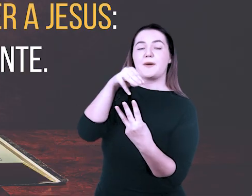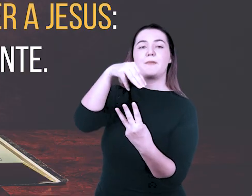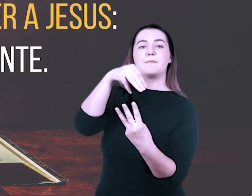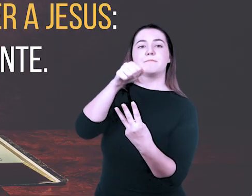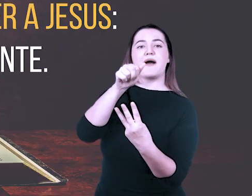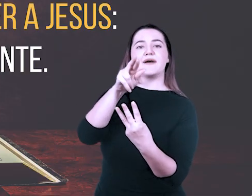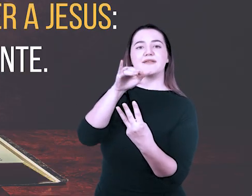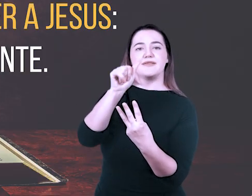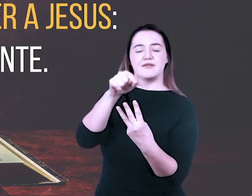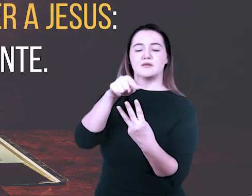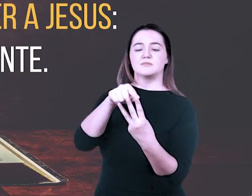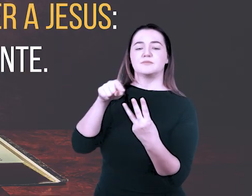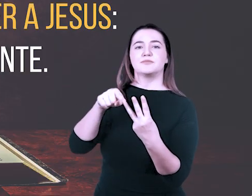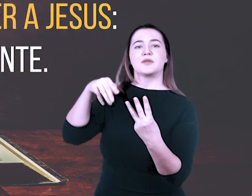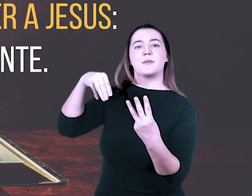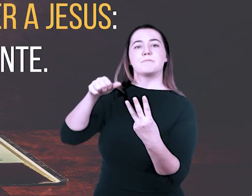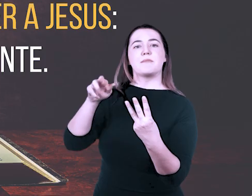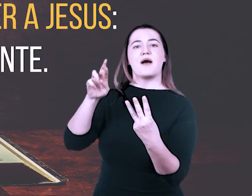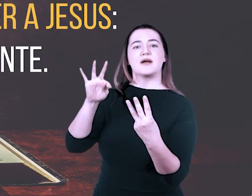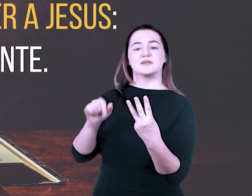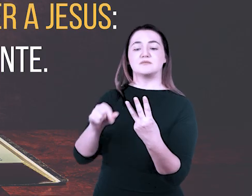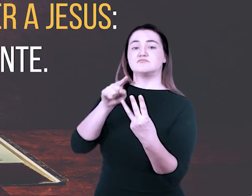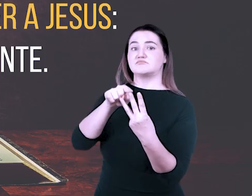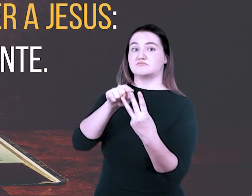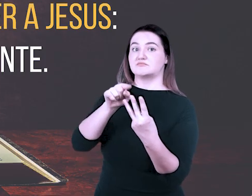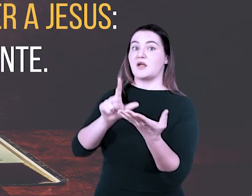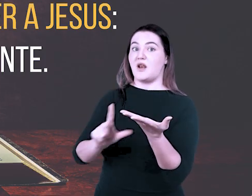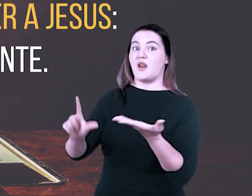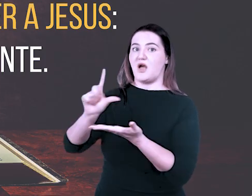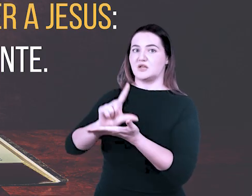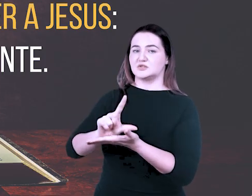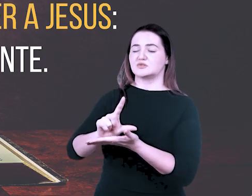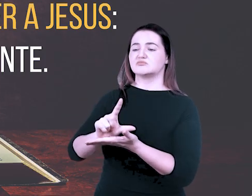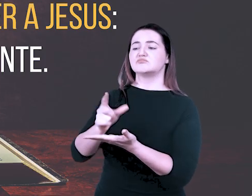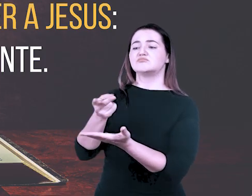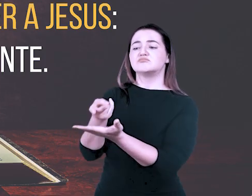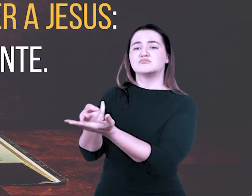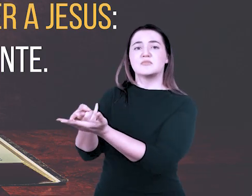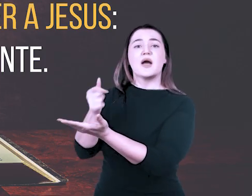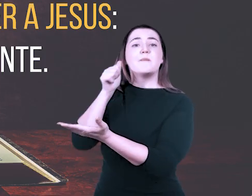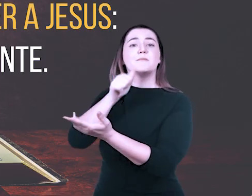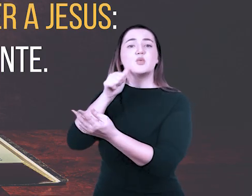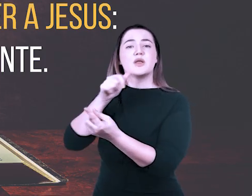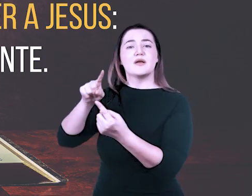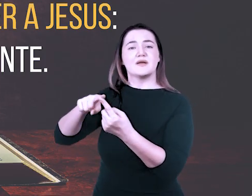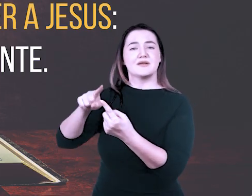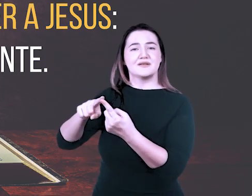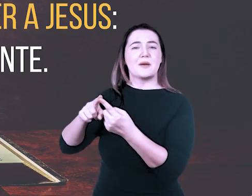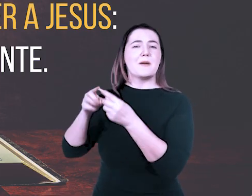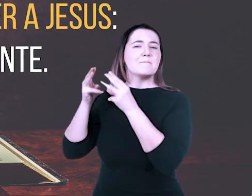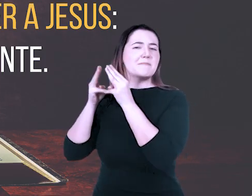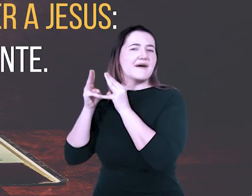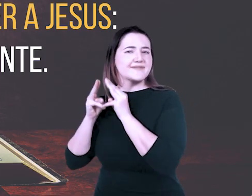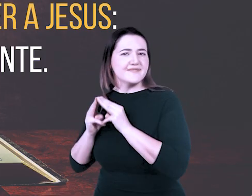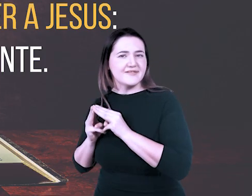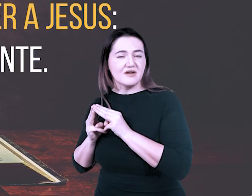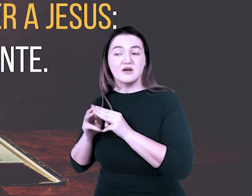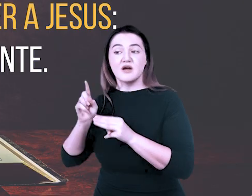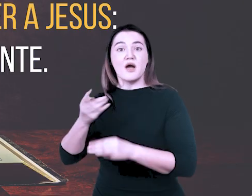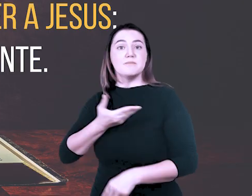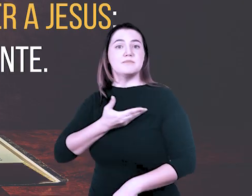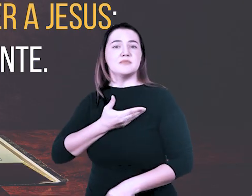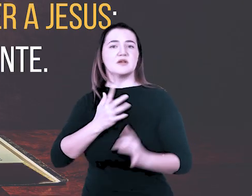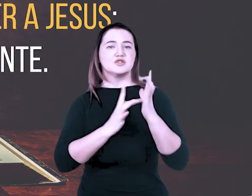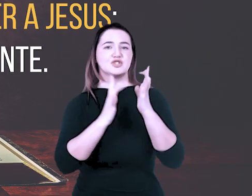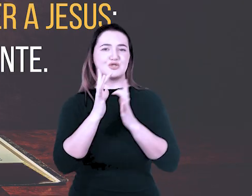Maria, cujo irmão Lázaro estava doente, era a mesma que ungiu o Senhor com perfume e lhes enxugou os